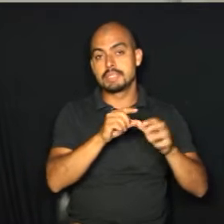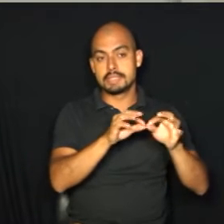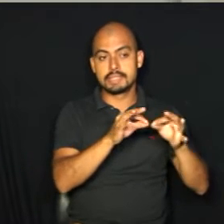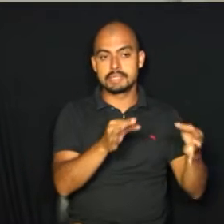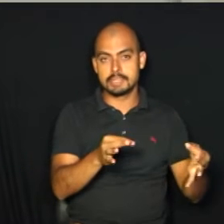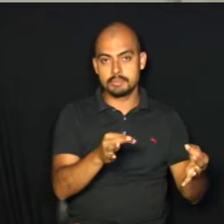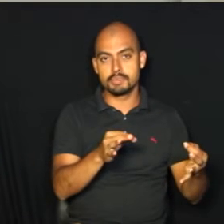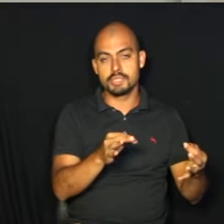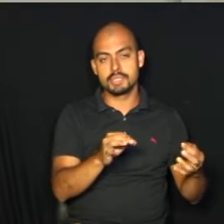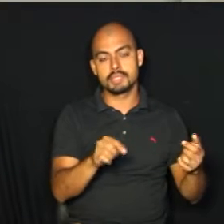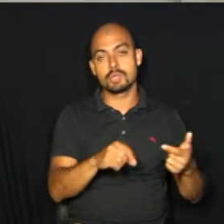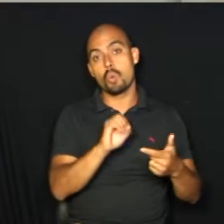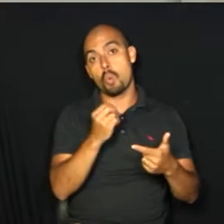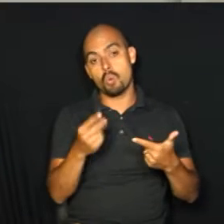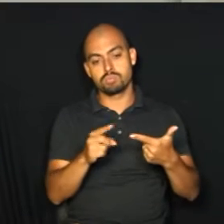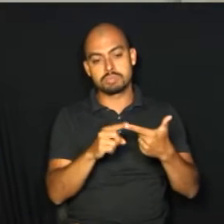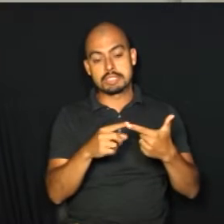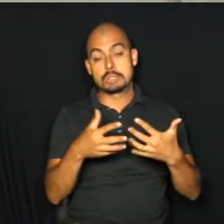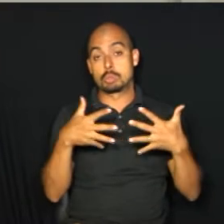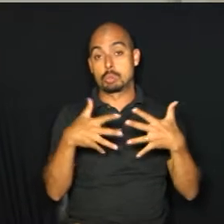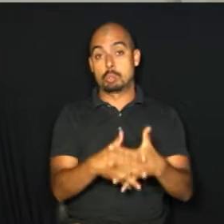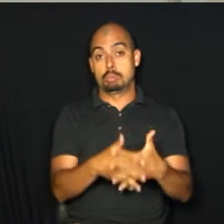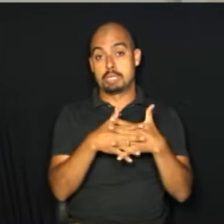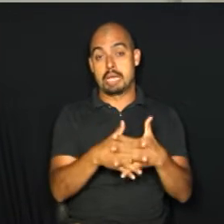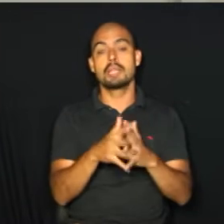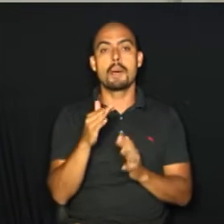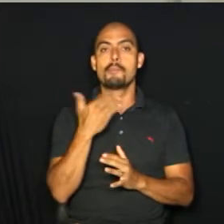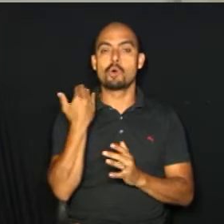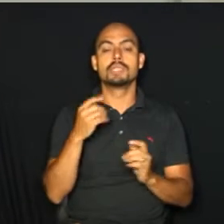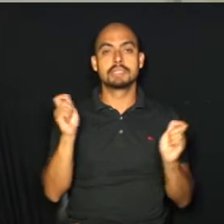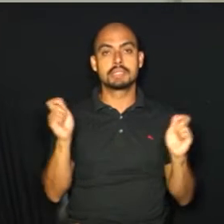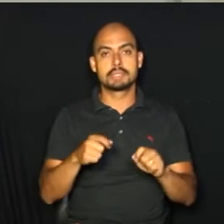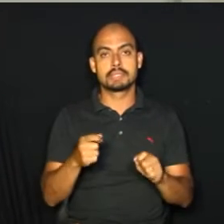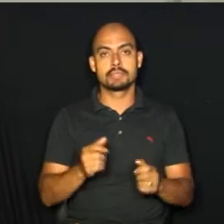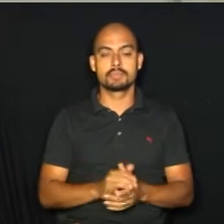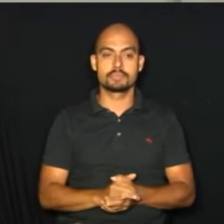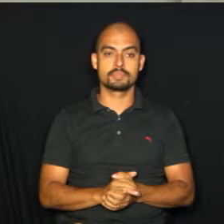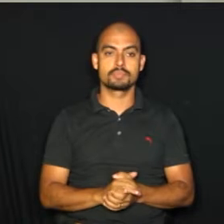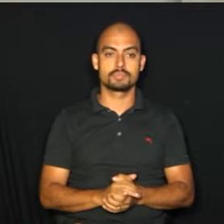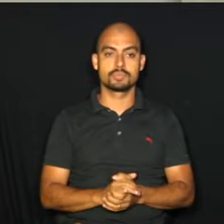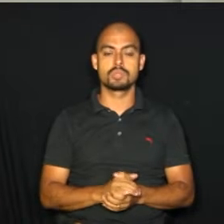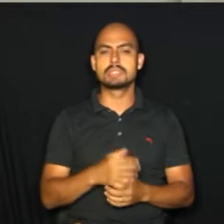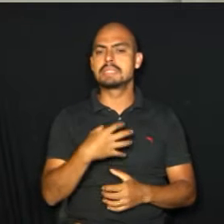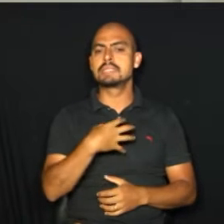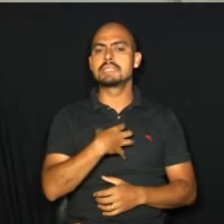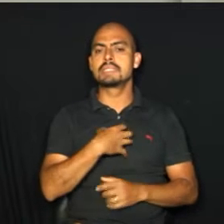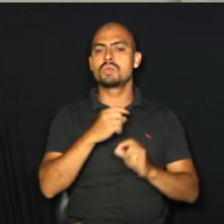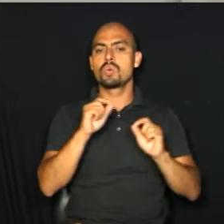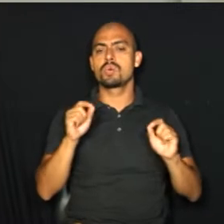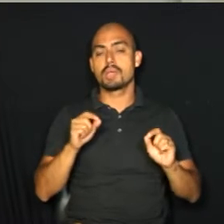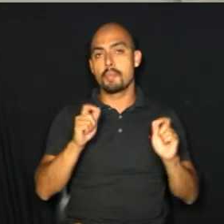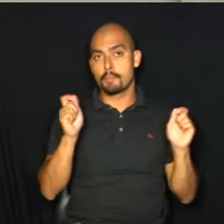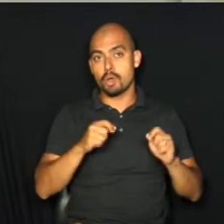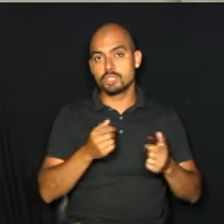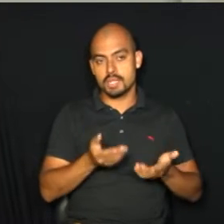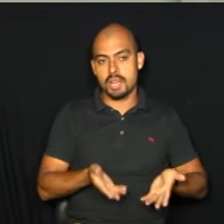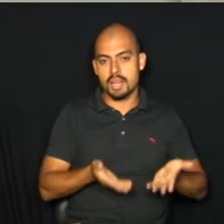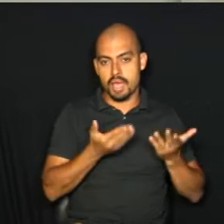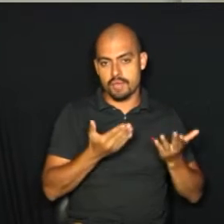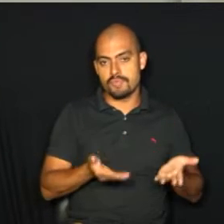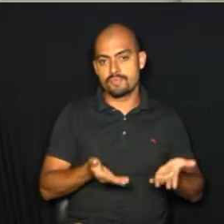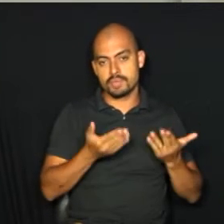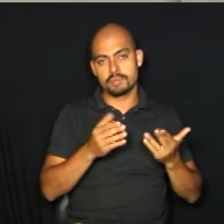de baixo risco ou complexas podendo levar até a morte do paciente os sintomas também podem ser leves ou mesmo